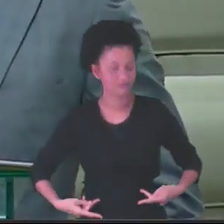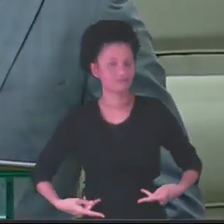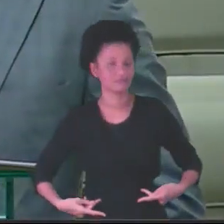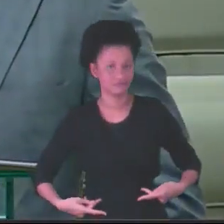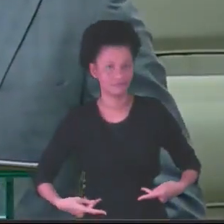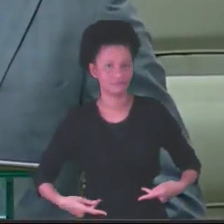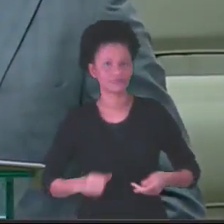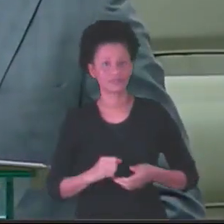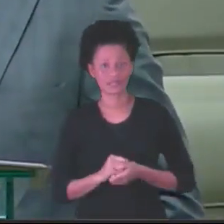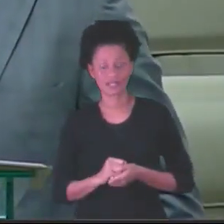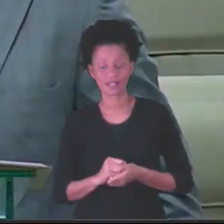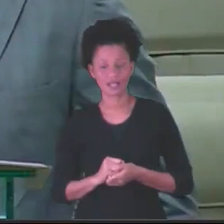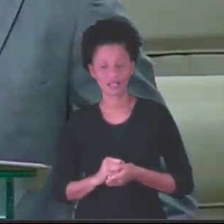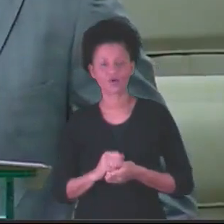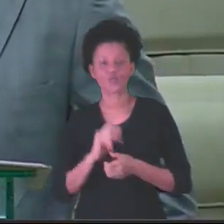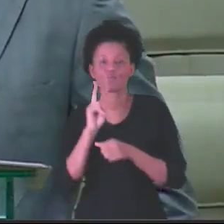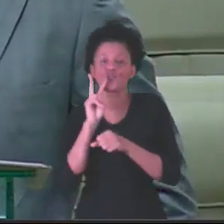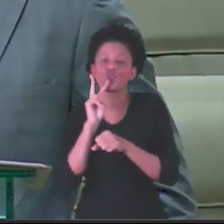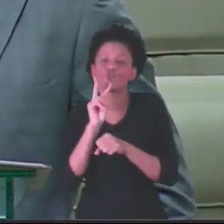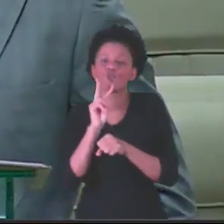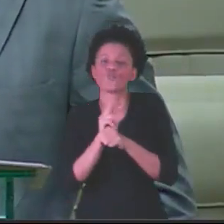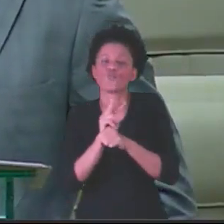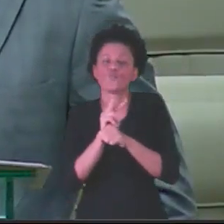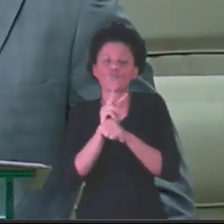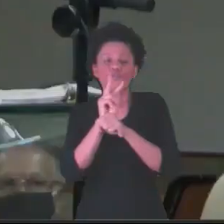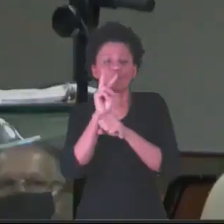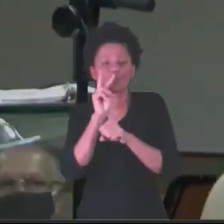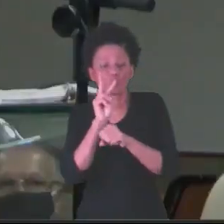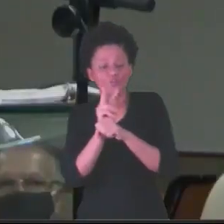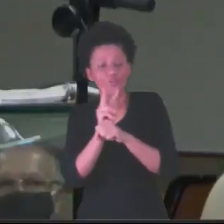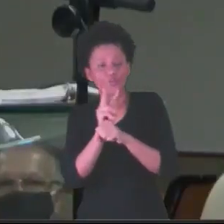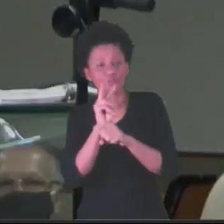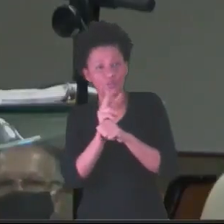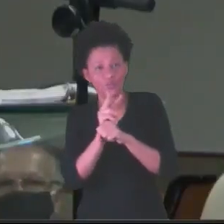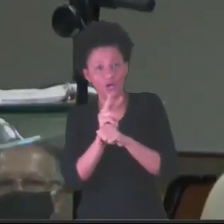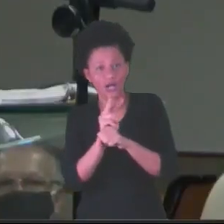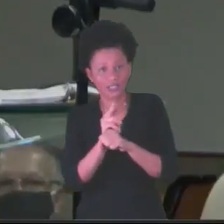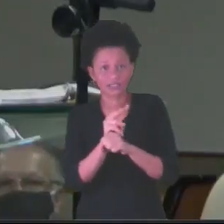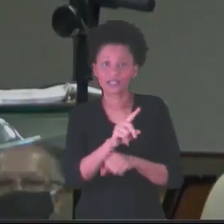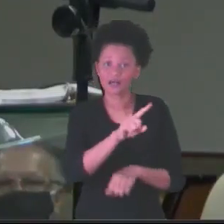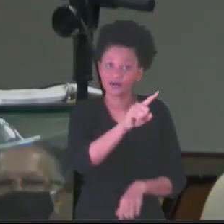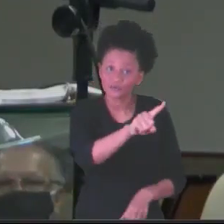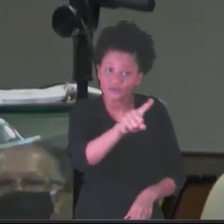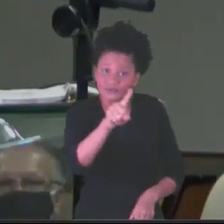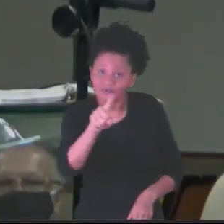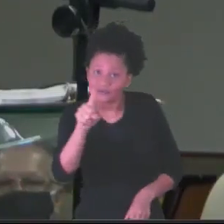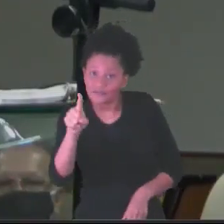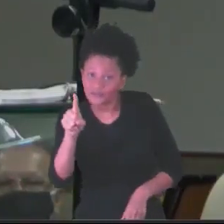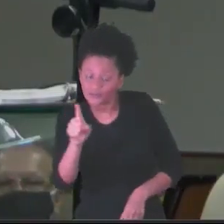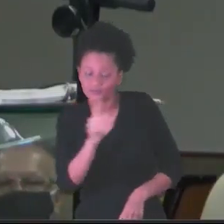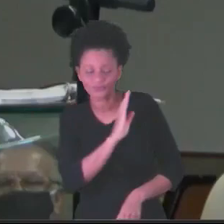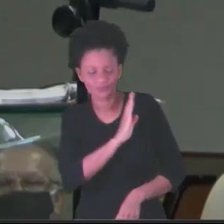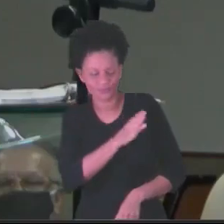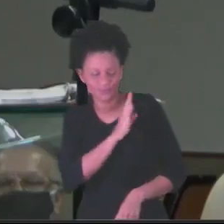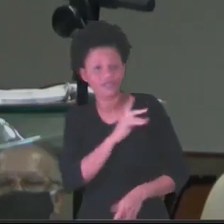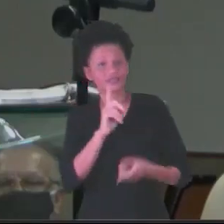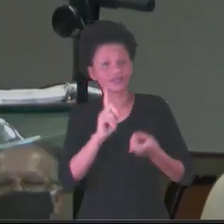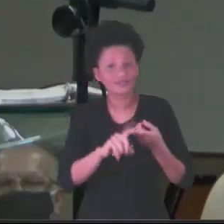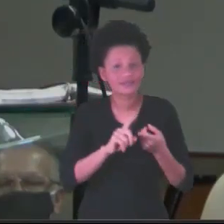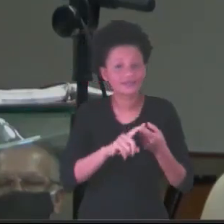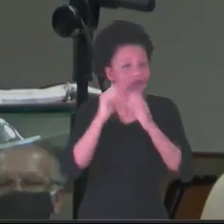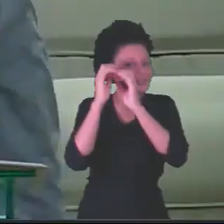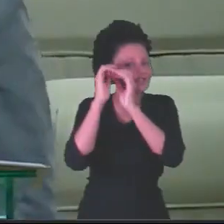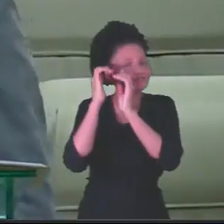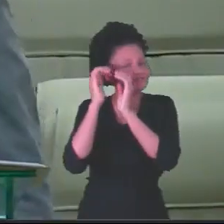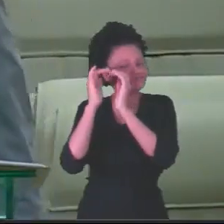e esta paz guardará os nossos os vossos corações e os vossos pensamentos